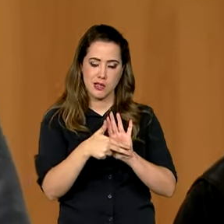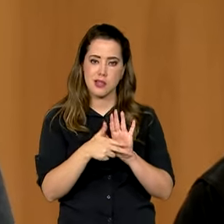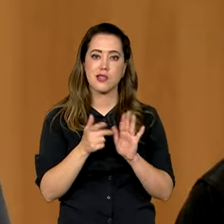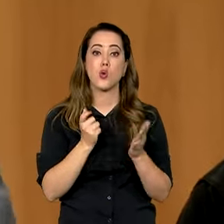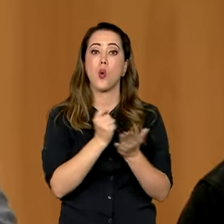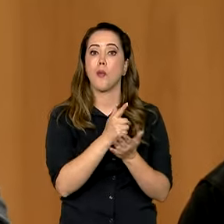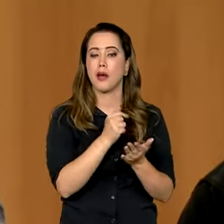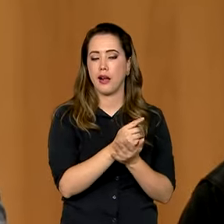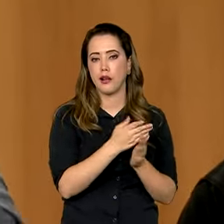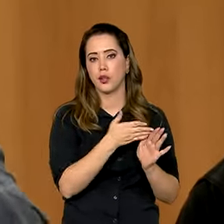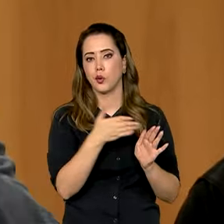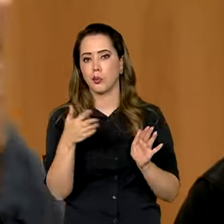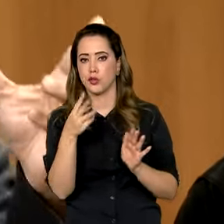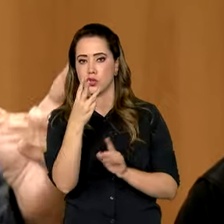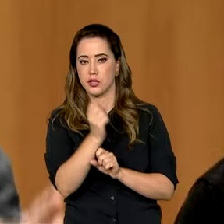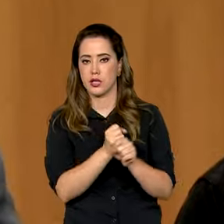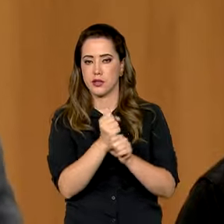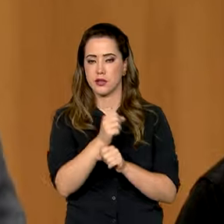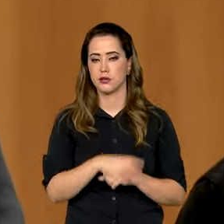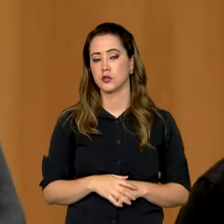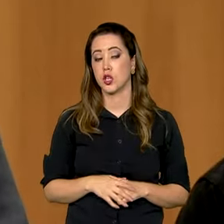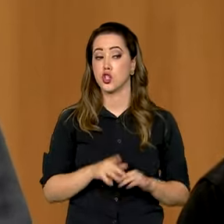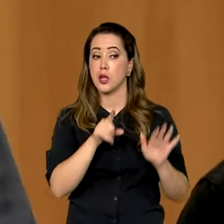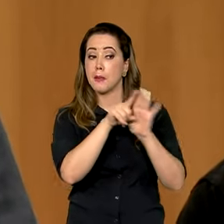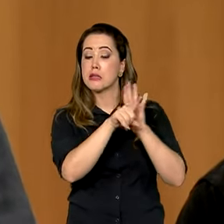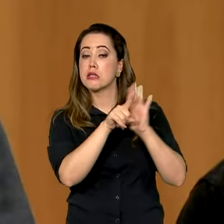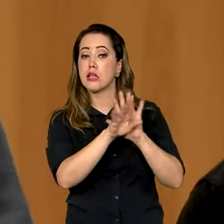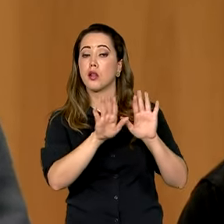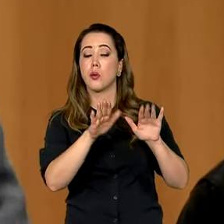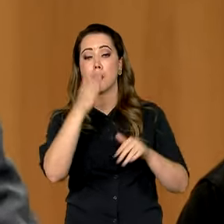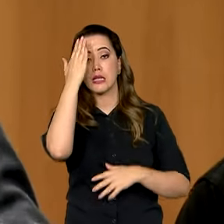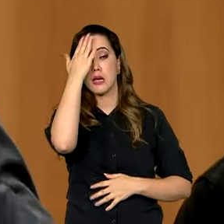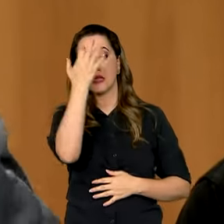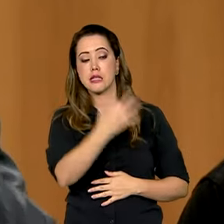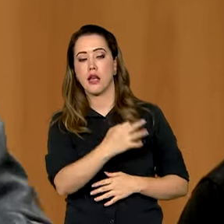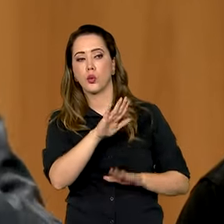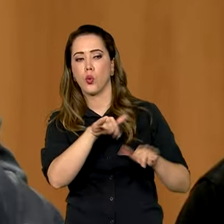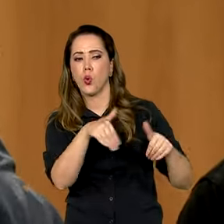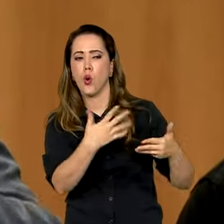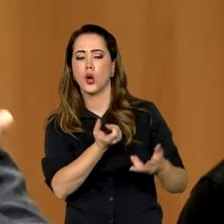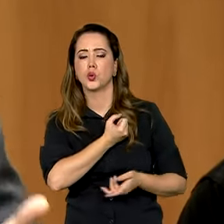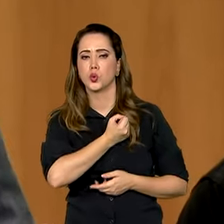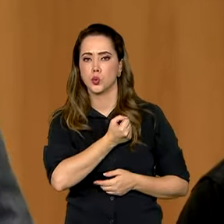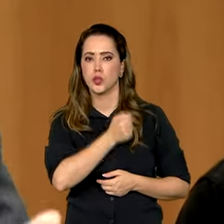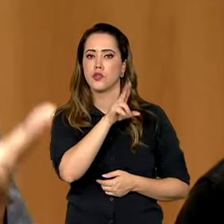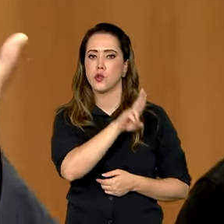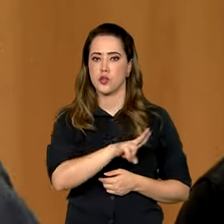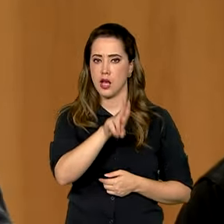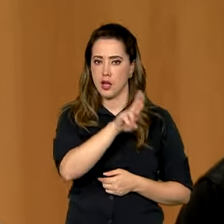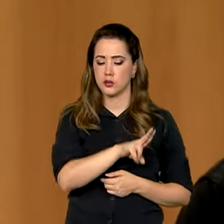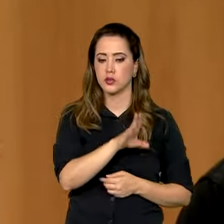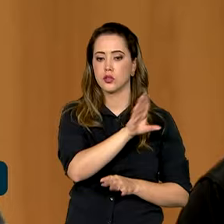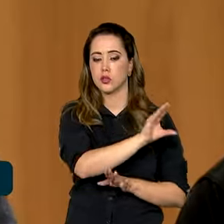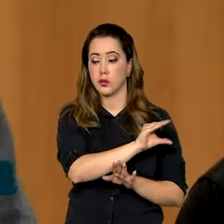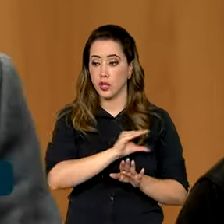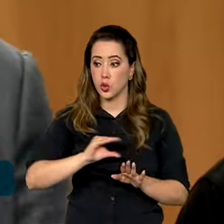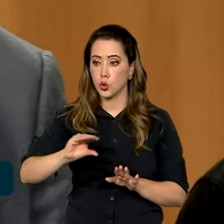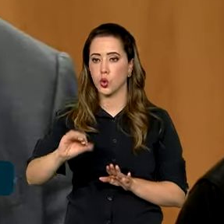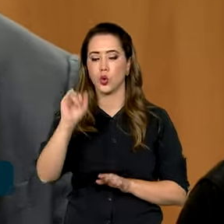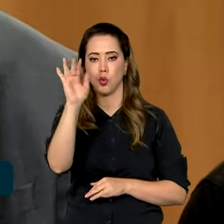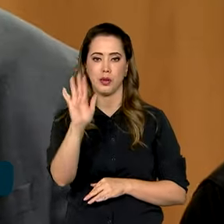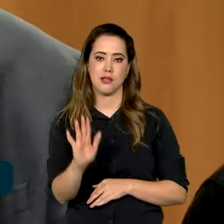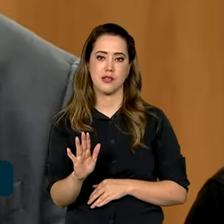curso para identificar quantas dessas armas foram efetivamente de modo ilegal internalizadas no